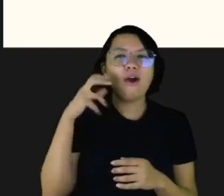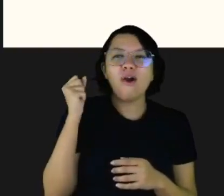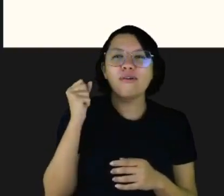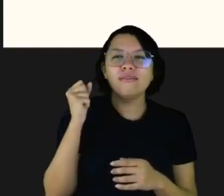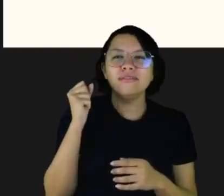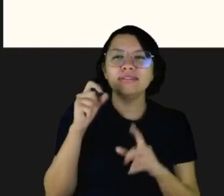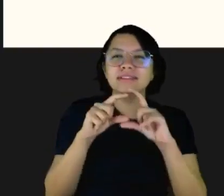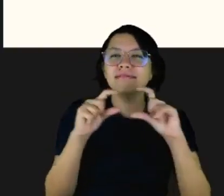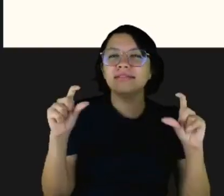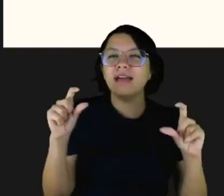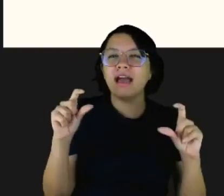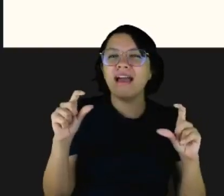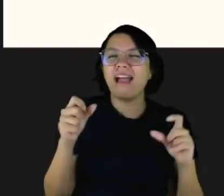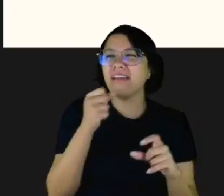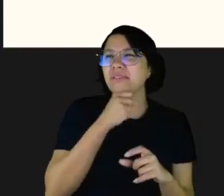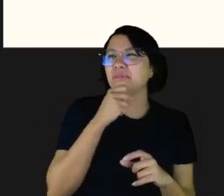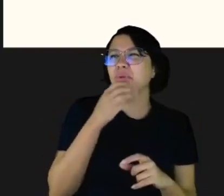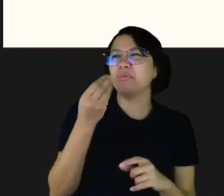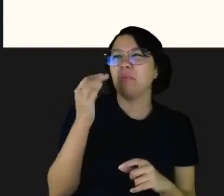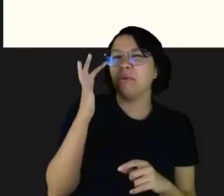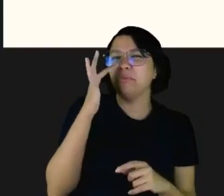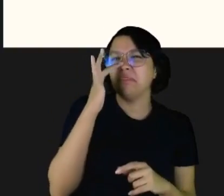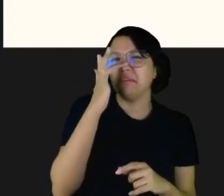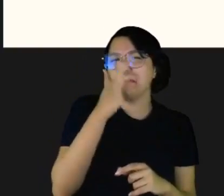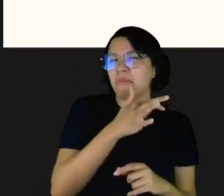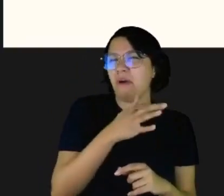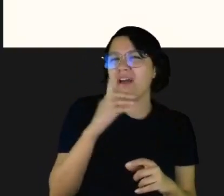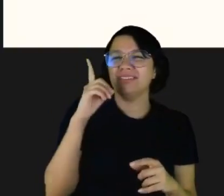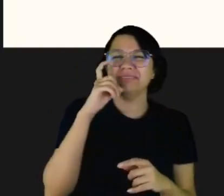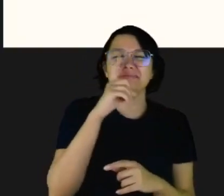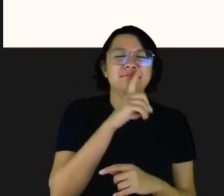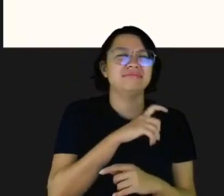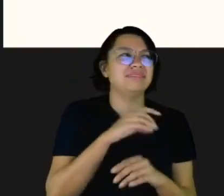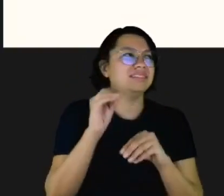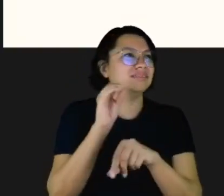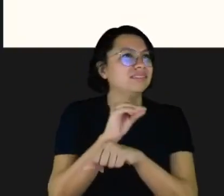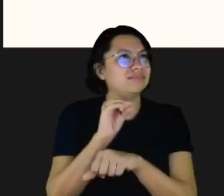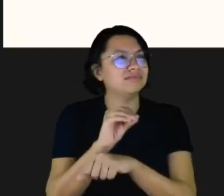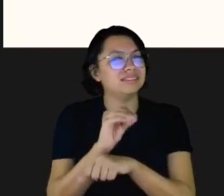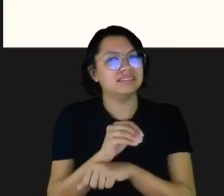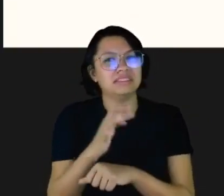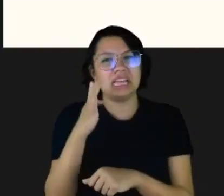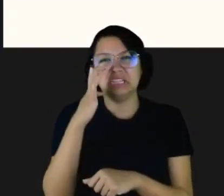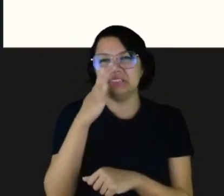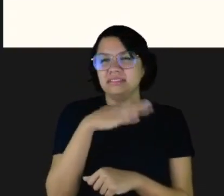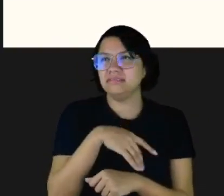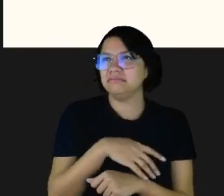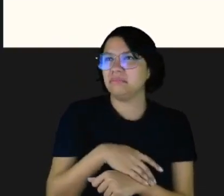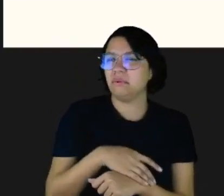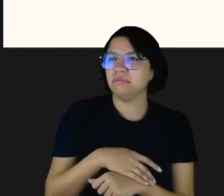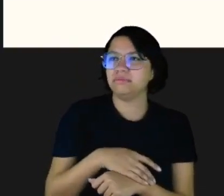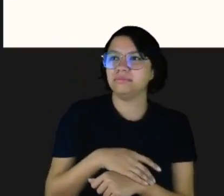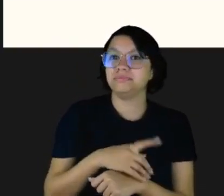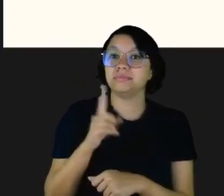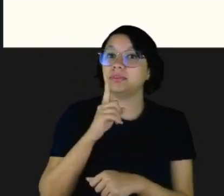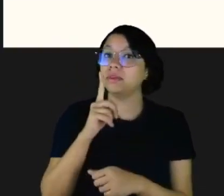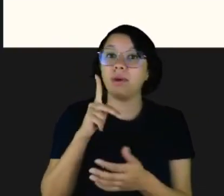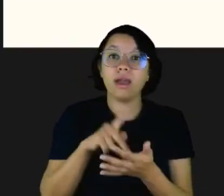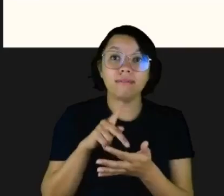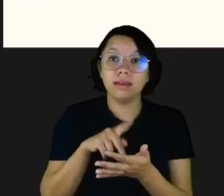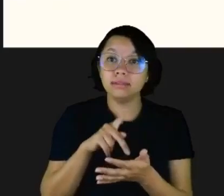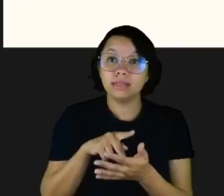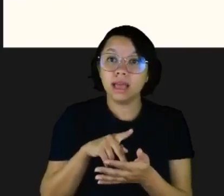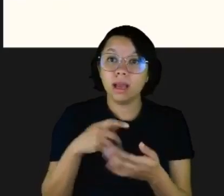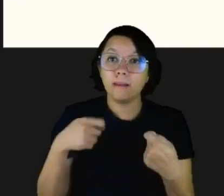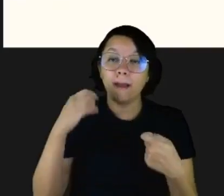Idoso é muito teimoso, é muito difícil cuidar, eles são muito teimosos. E isso não é verdade. Nós precisamos